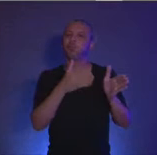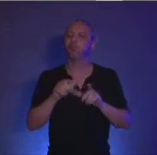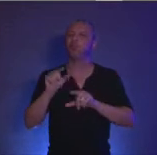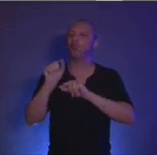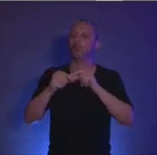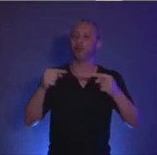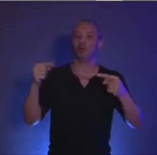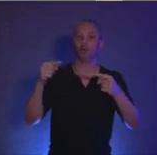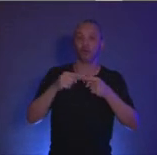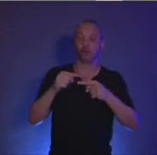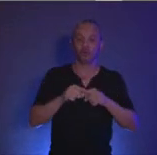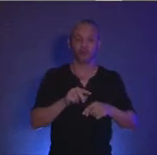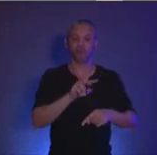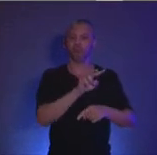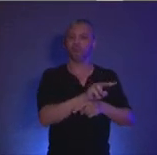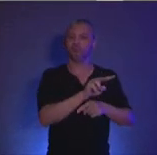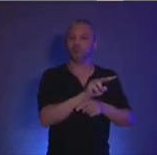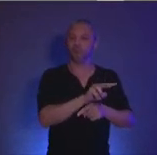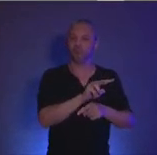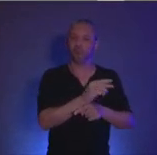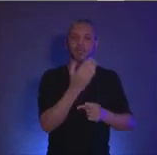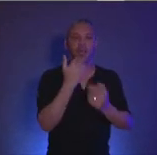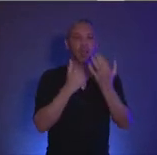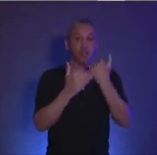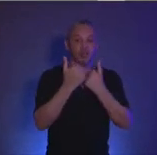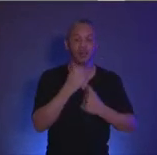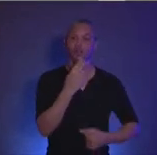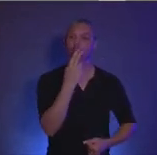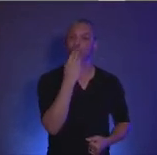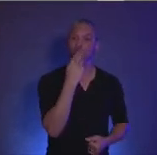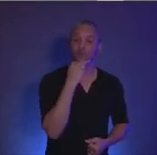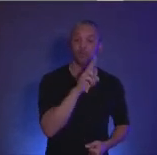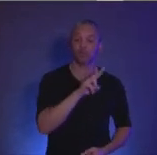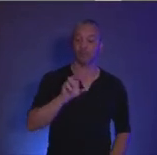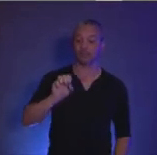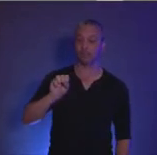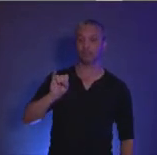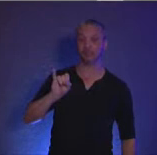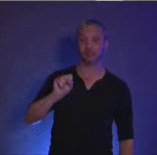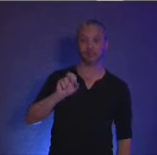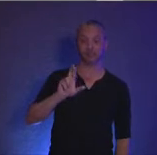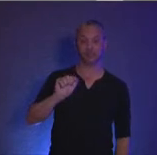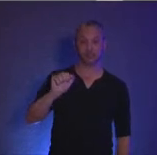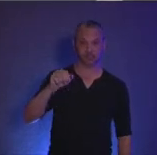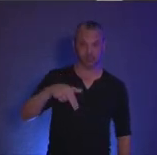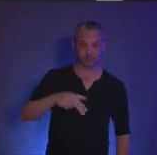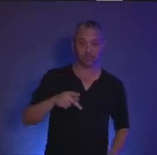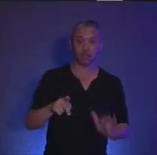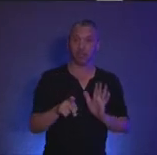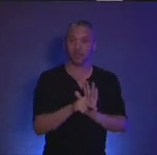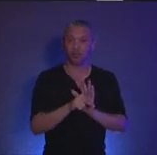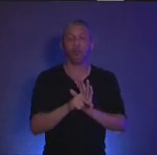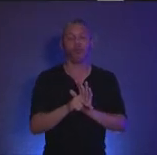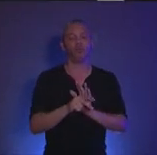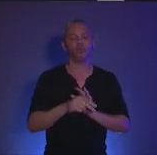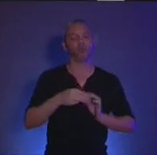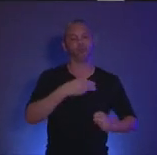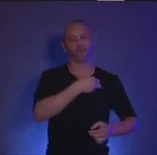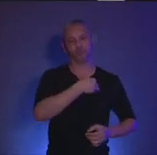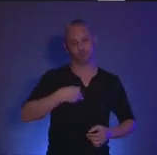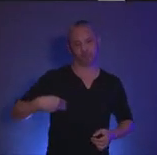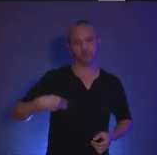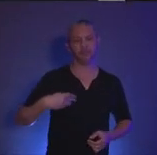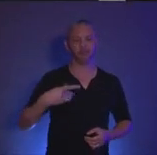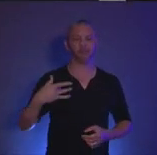no Sistema de Vigilância Alimentar e Nutricional, que é o SISVAN. Essa é uma base de dados do Ministério da Saúde. Tem